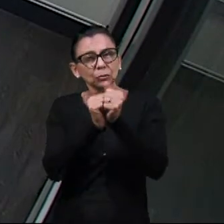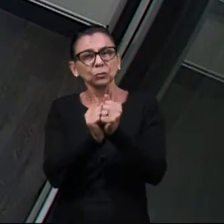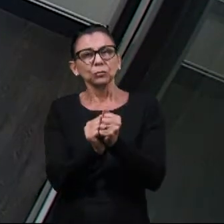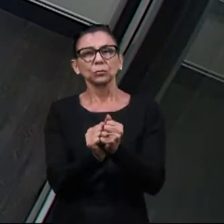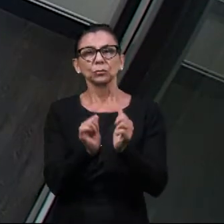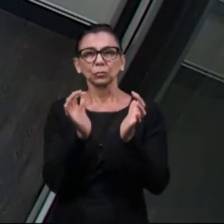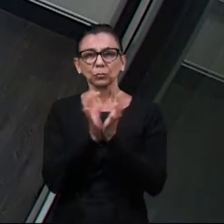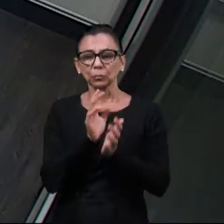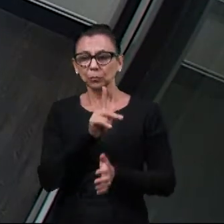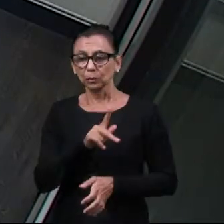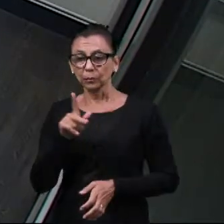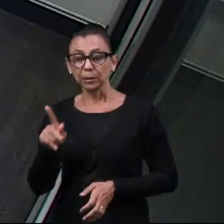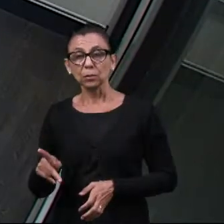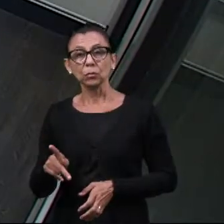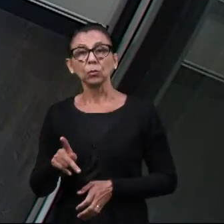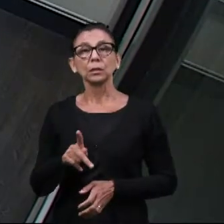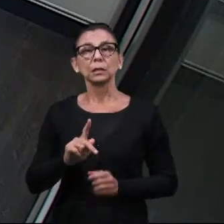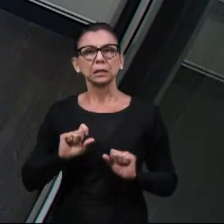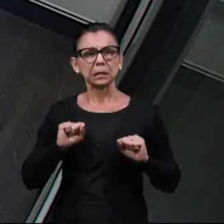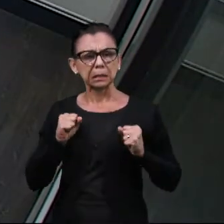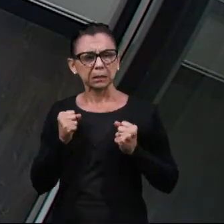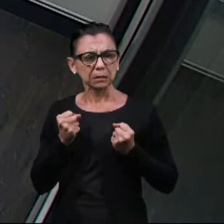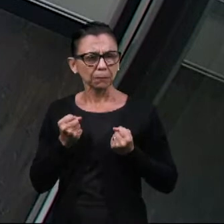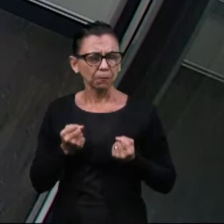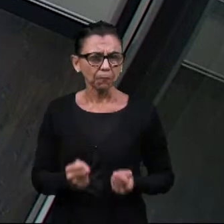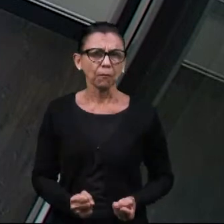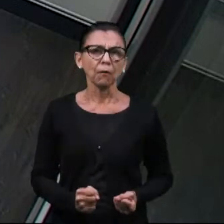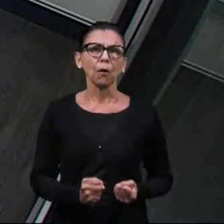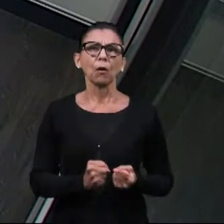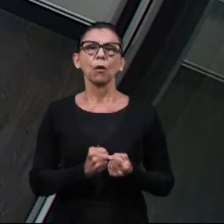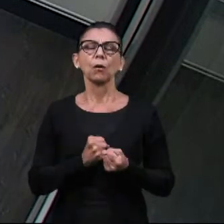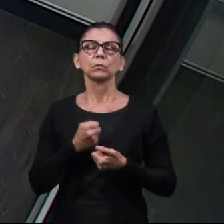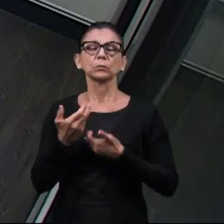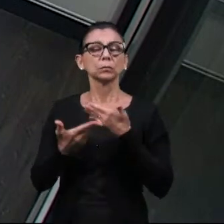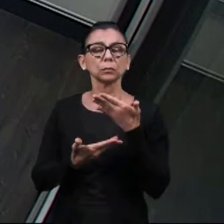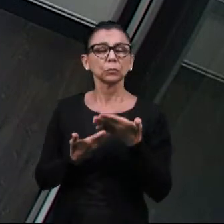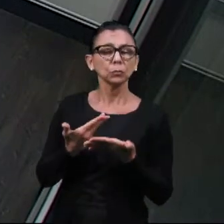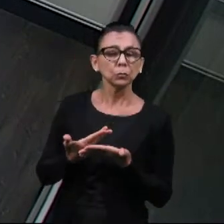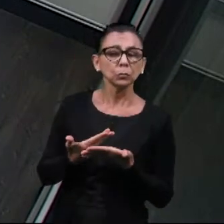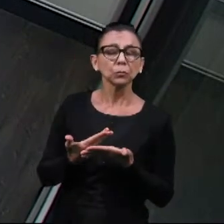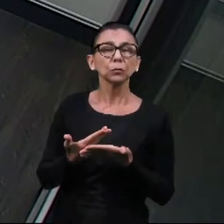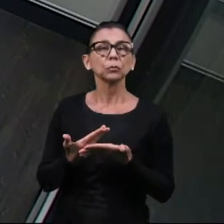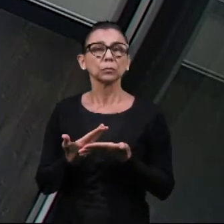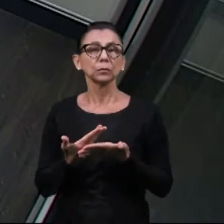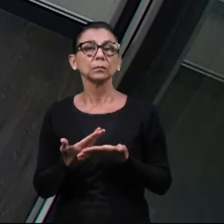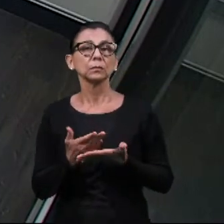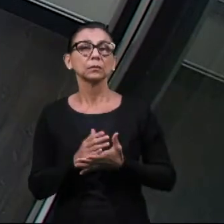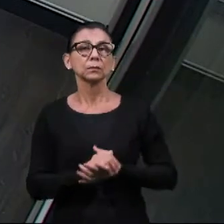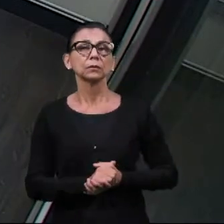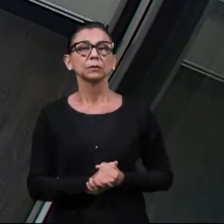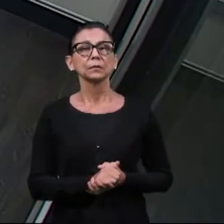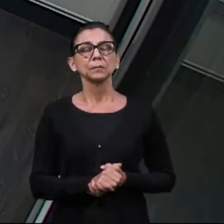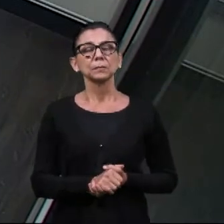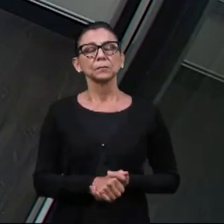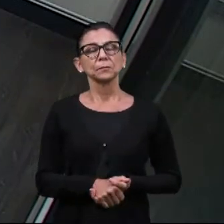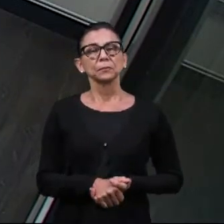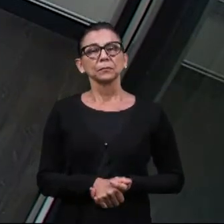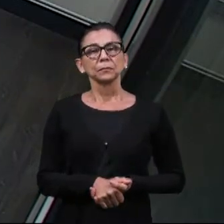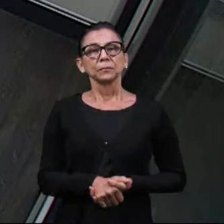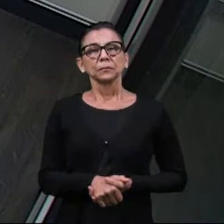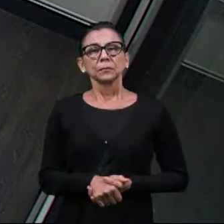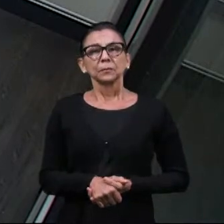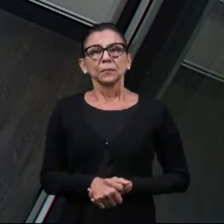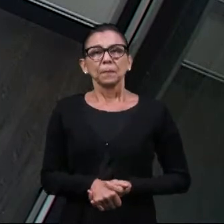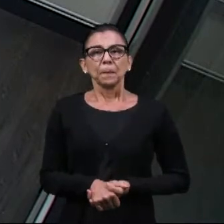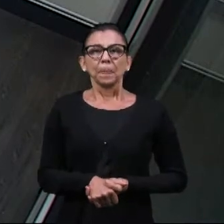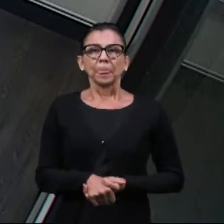São incansáveis no trabalho para cuidar, para assistir, quando glorifico, quando dão uma resposta das